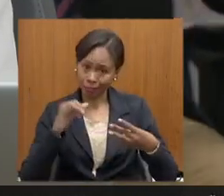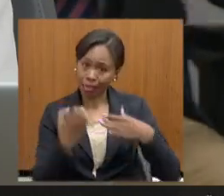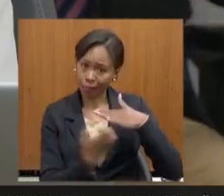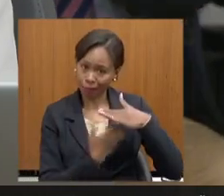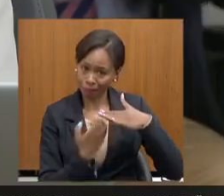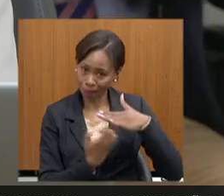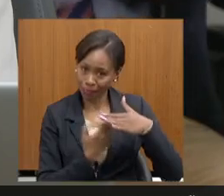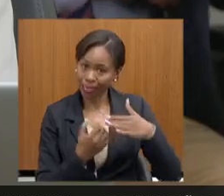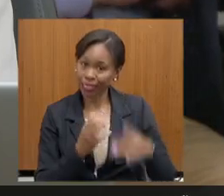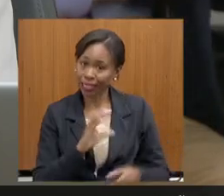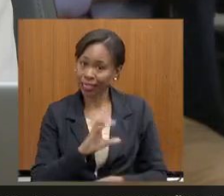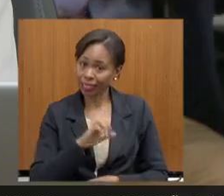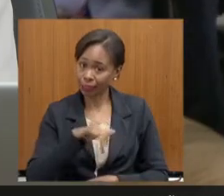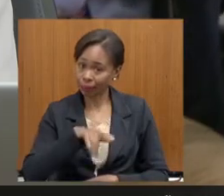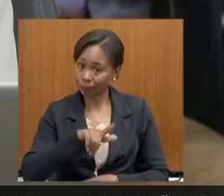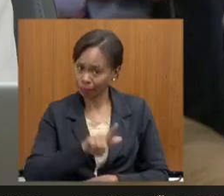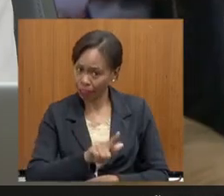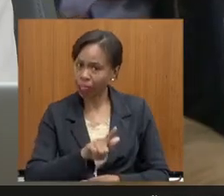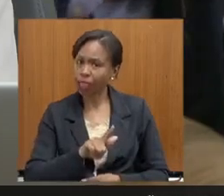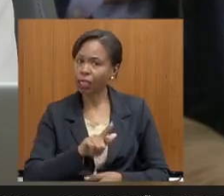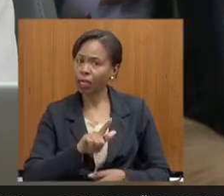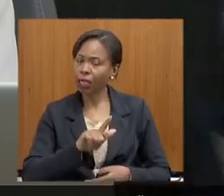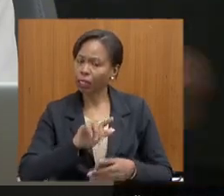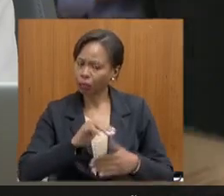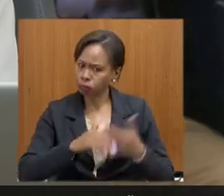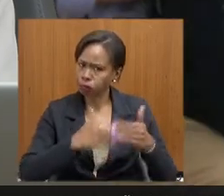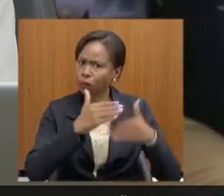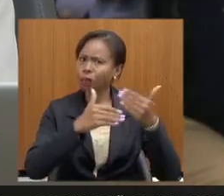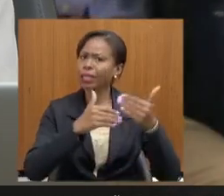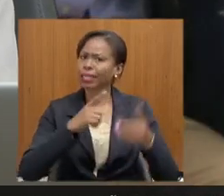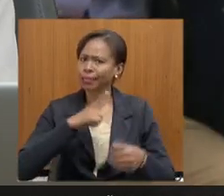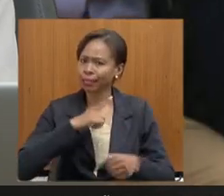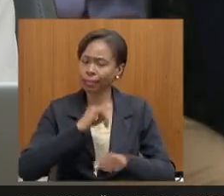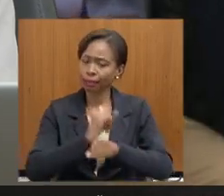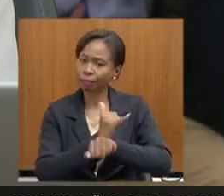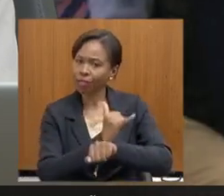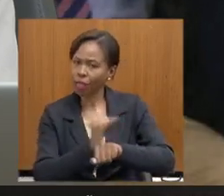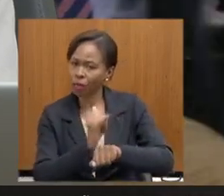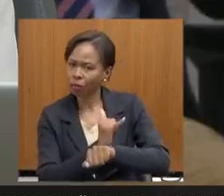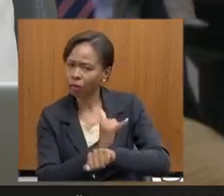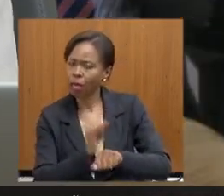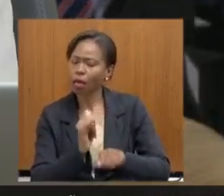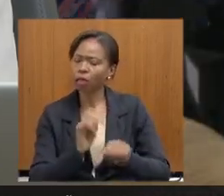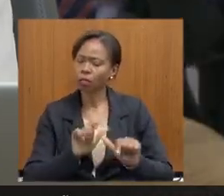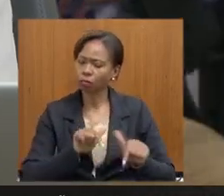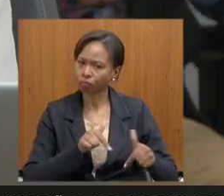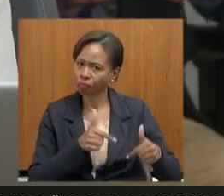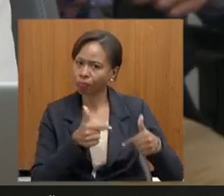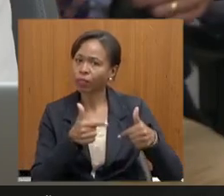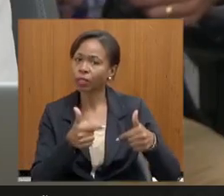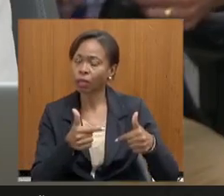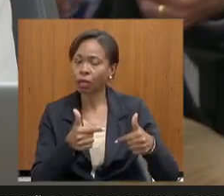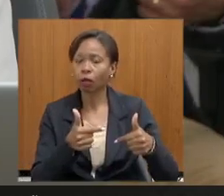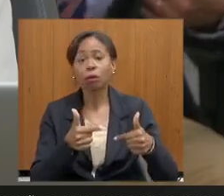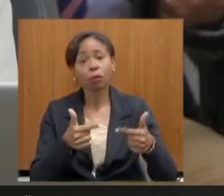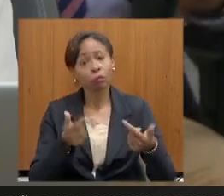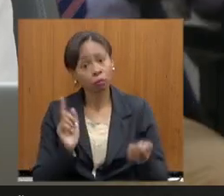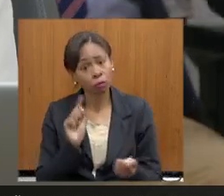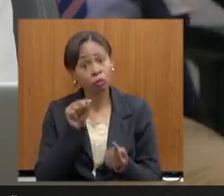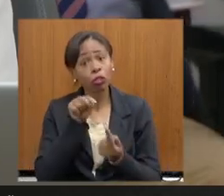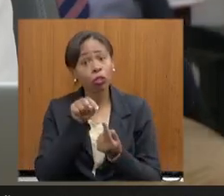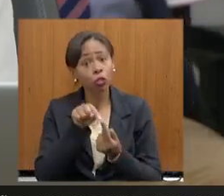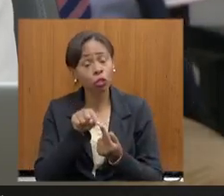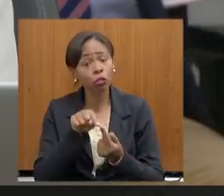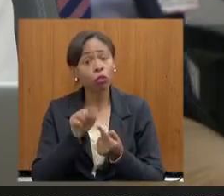planos estratégicos planos importantes de atuação para que possa é trabalhar o